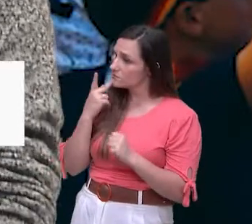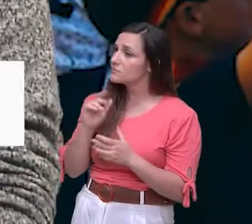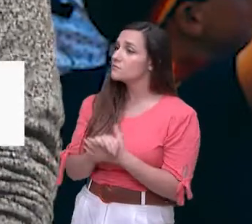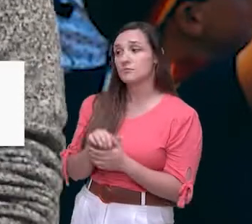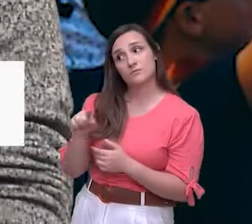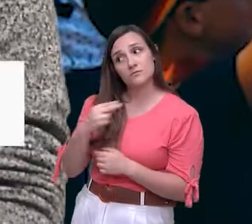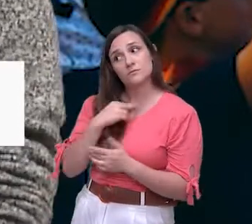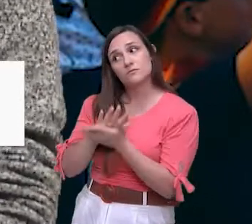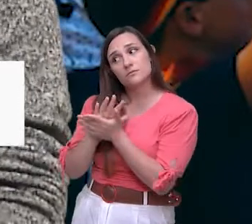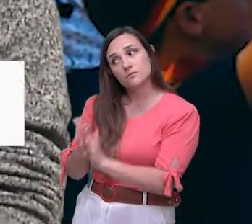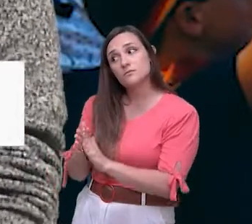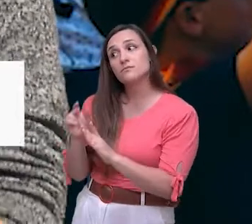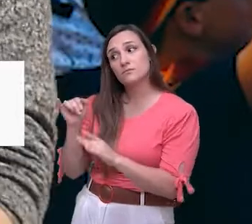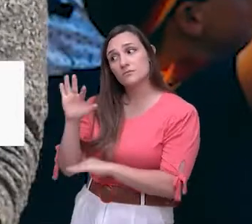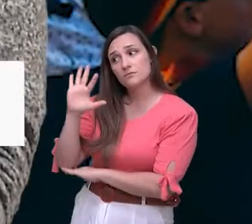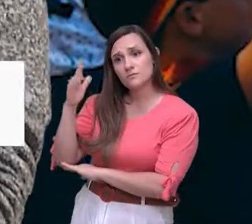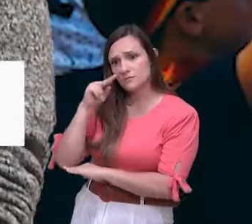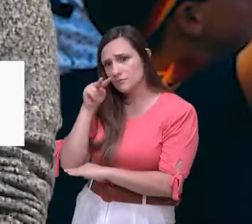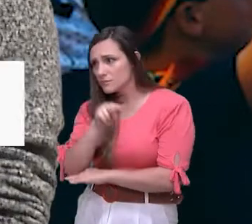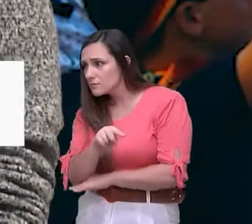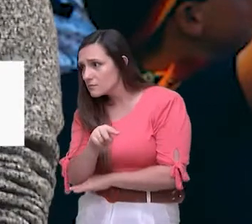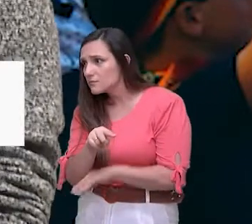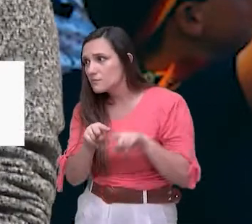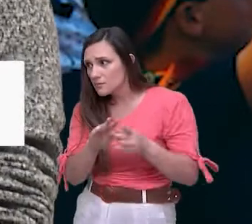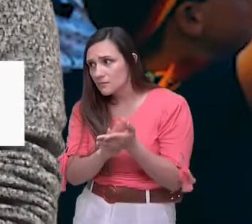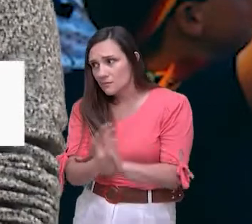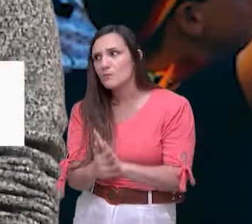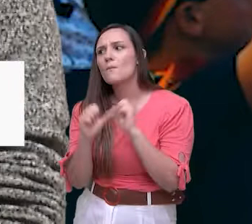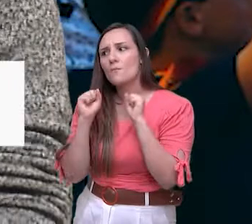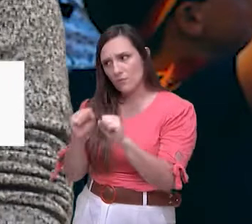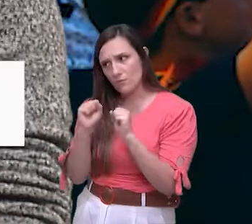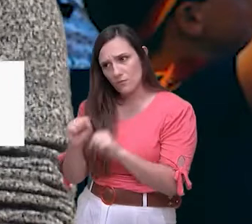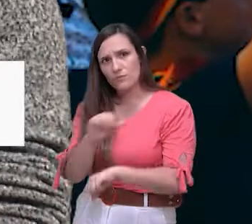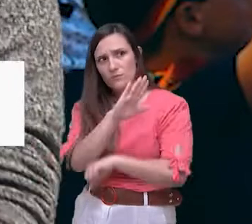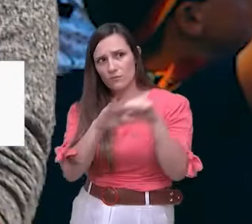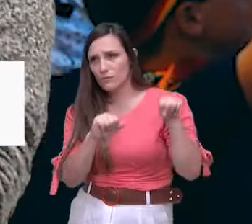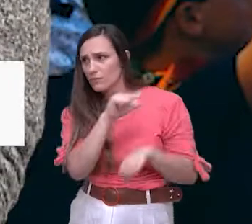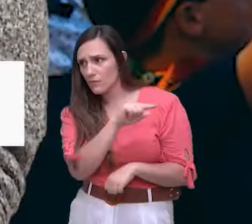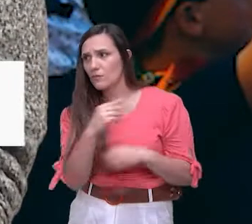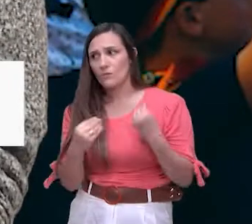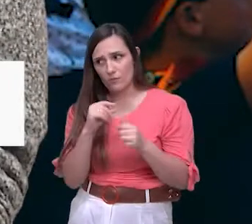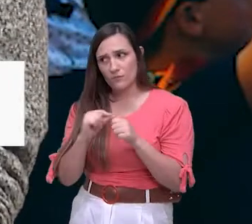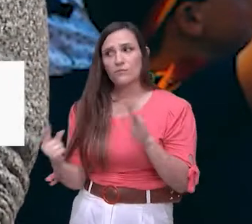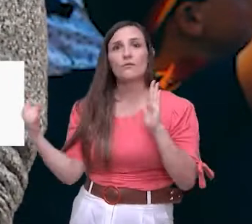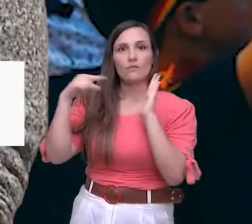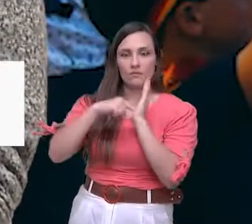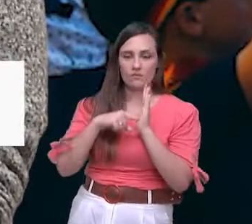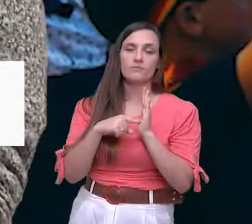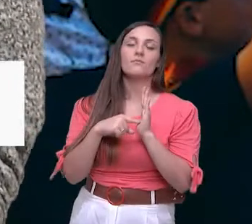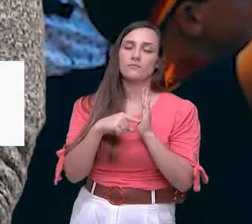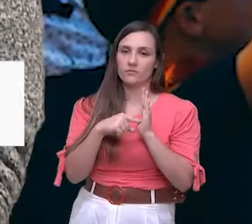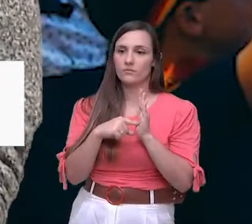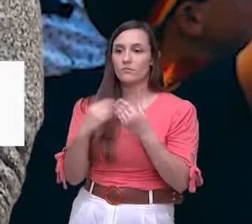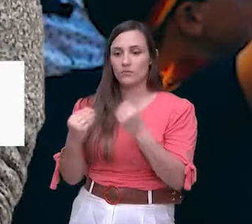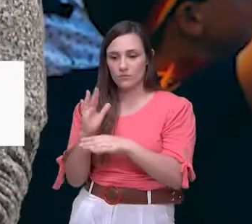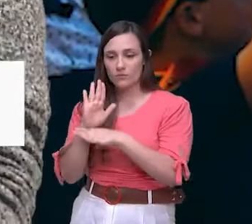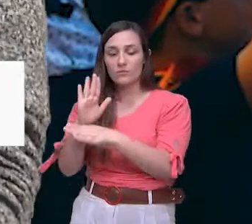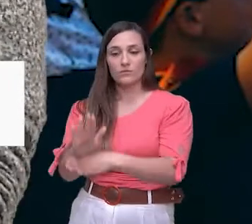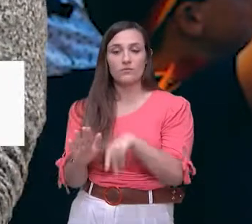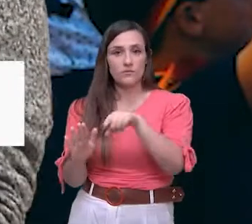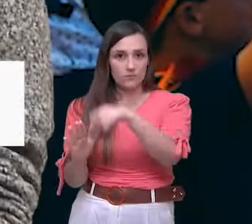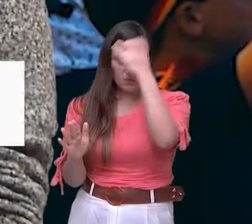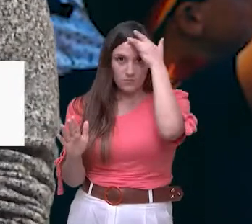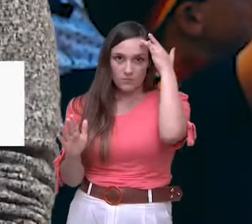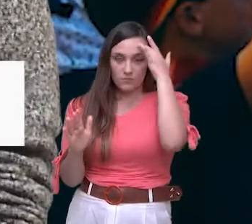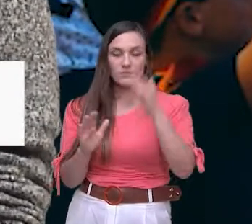seja LGBT fóbico e também que diante de uma situação de Elizabeth fobia ele saiba o olhar a pessoa que está próximo a